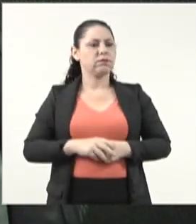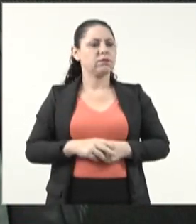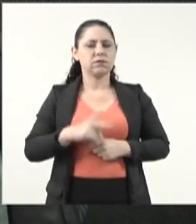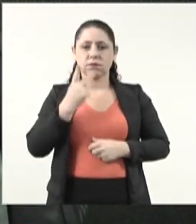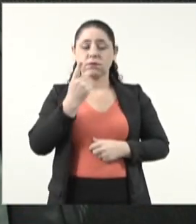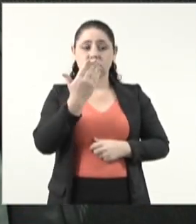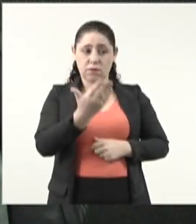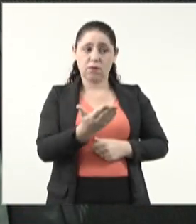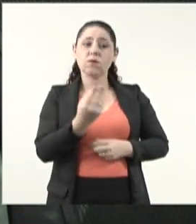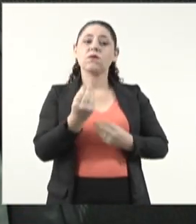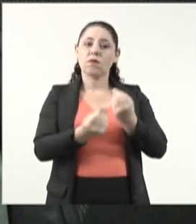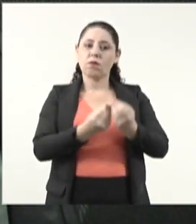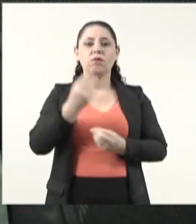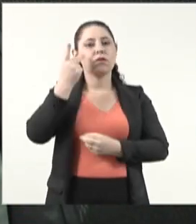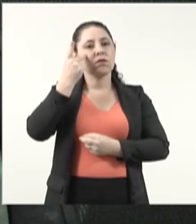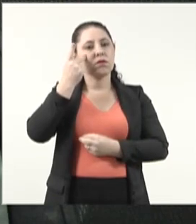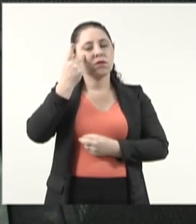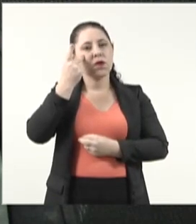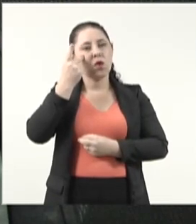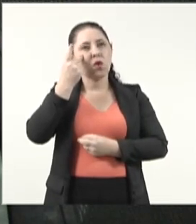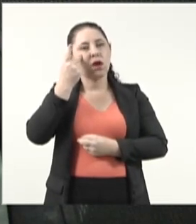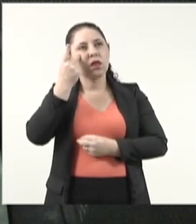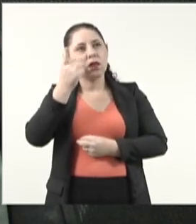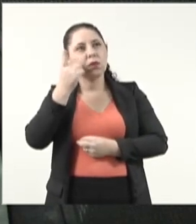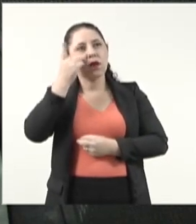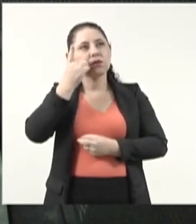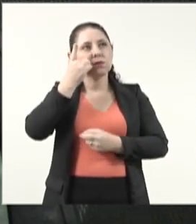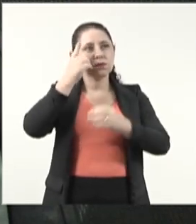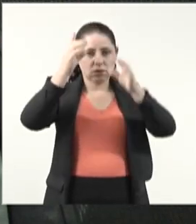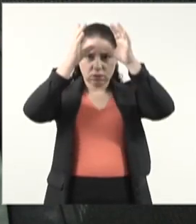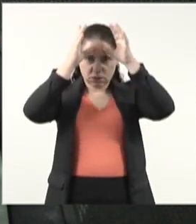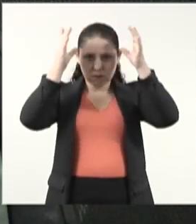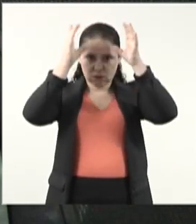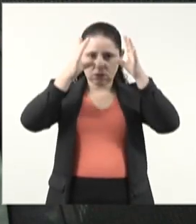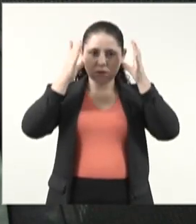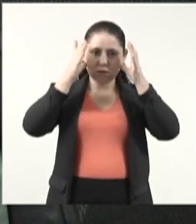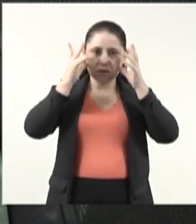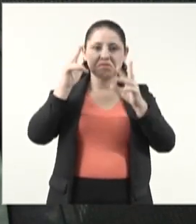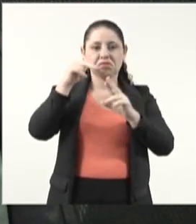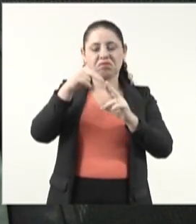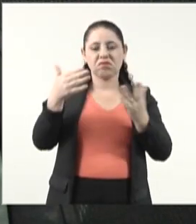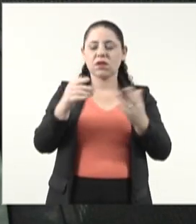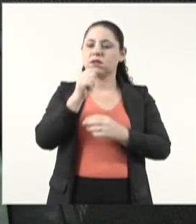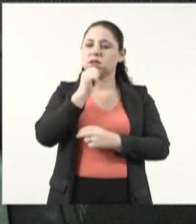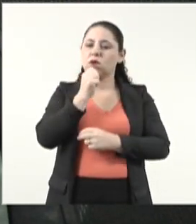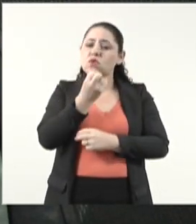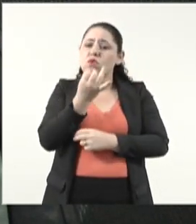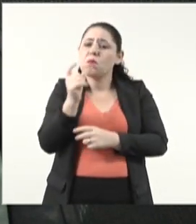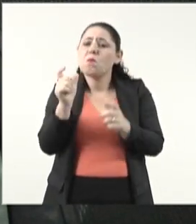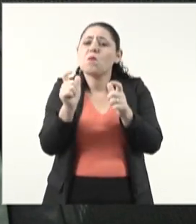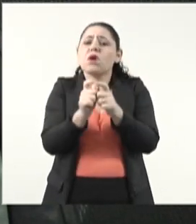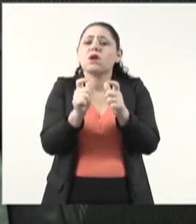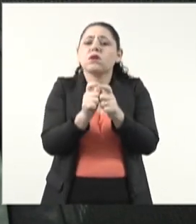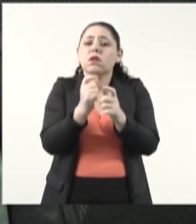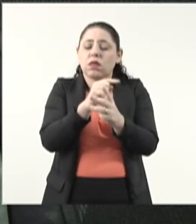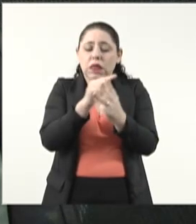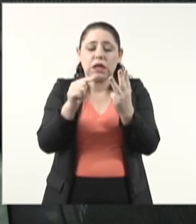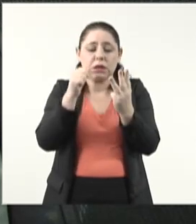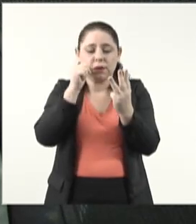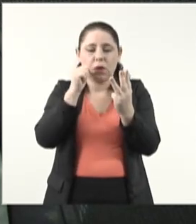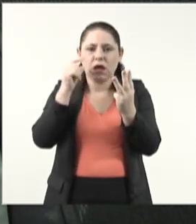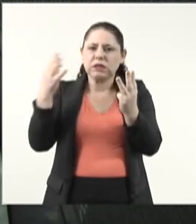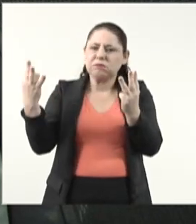que, como disse o deputado Caravinho, nós estamos aqui muito bem representados, ainda com um número pequeno, mas 3 mulheres